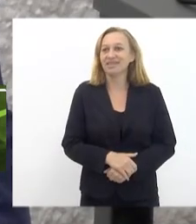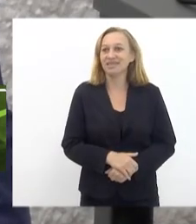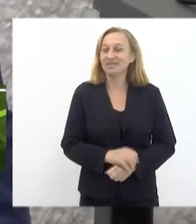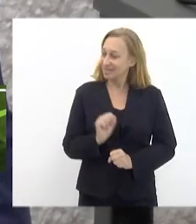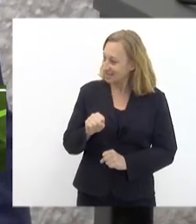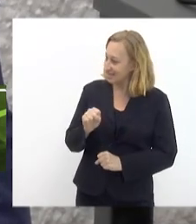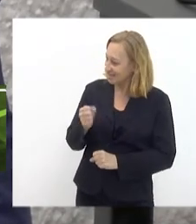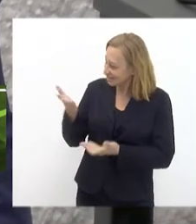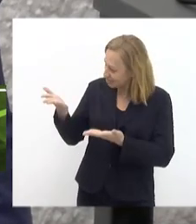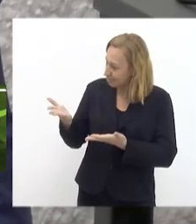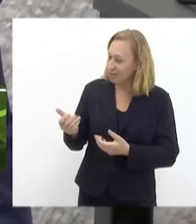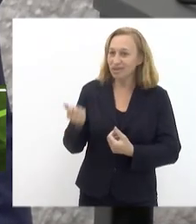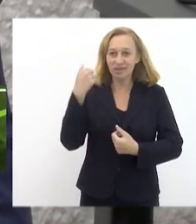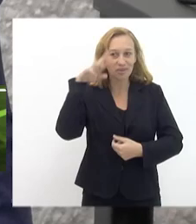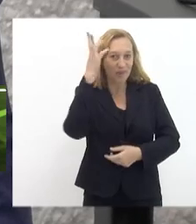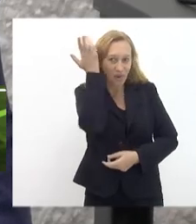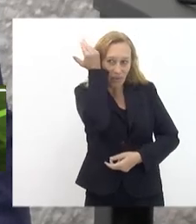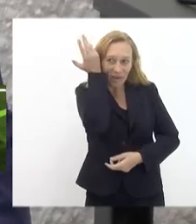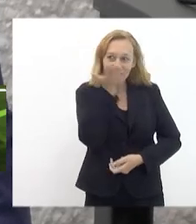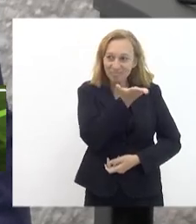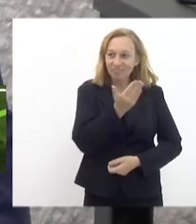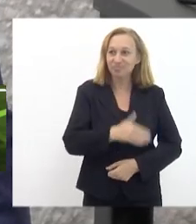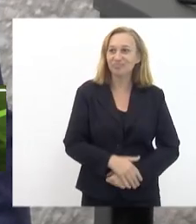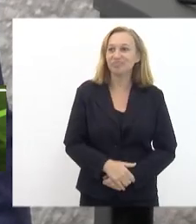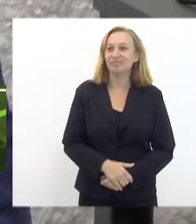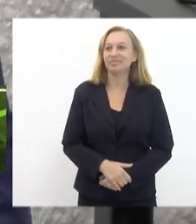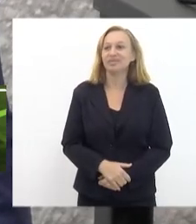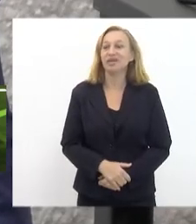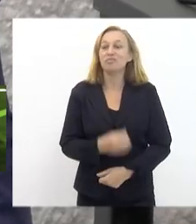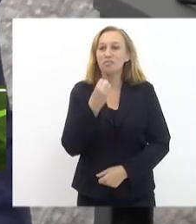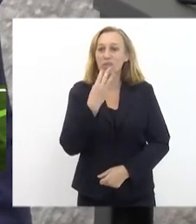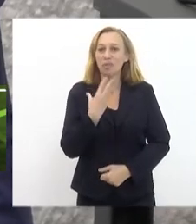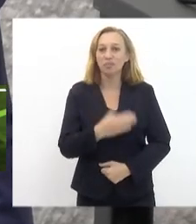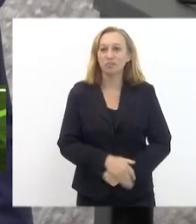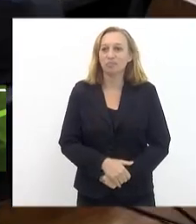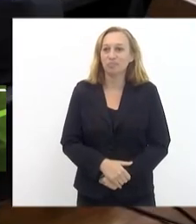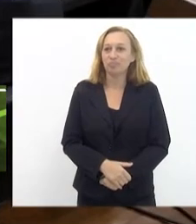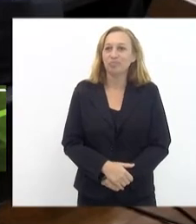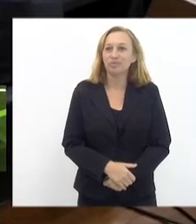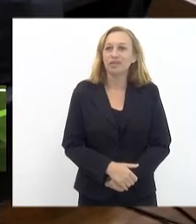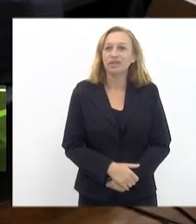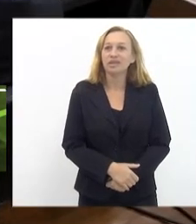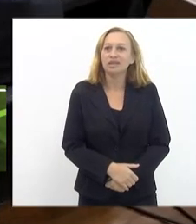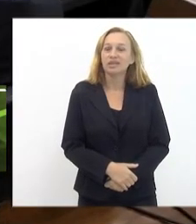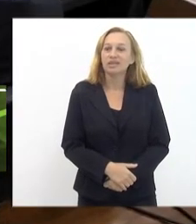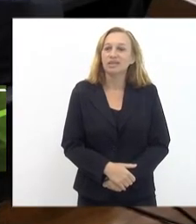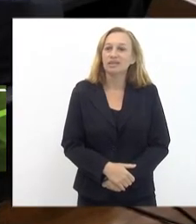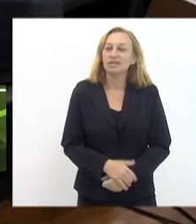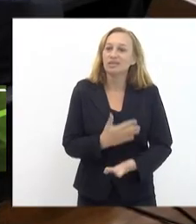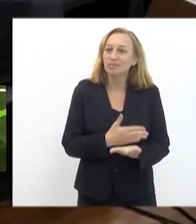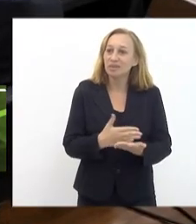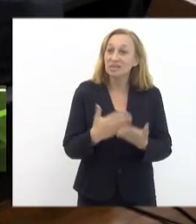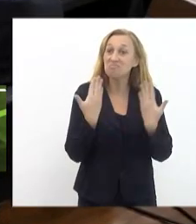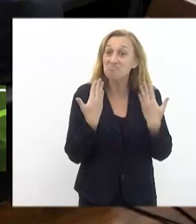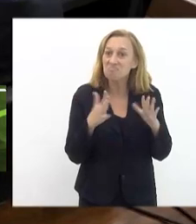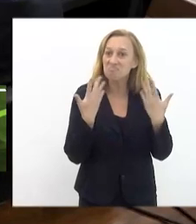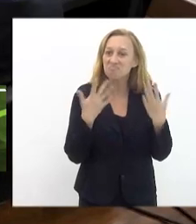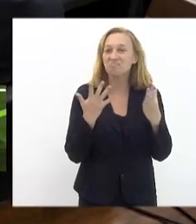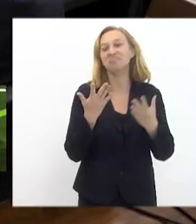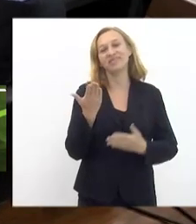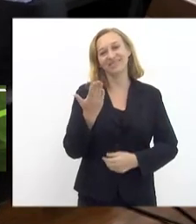passar guardar no nosso ele arrumar com ele por favor chamar no Olá boa como é que está complementando